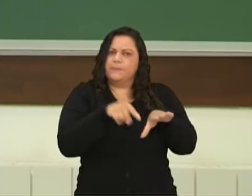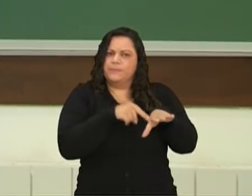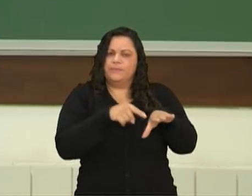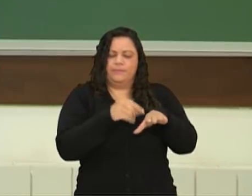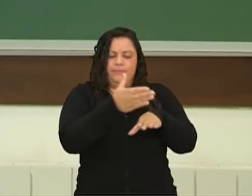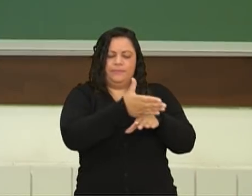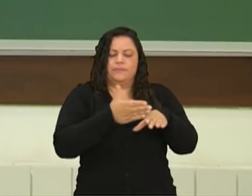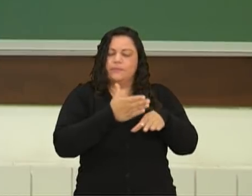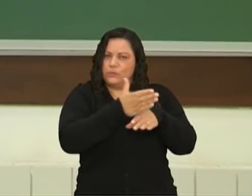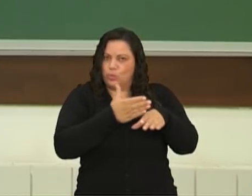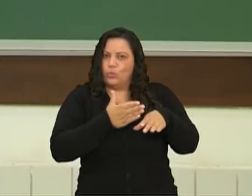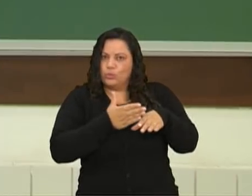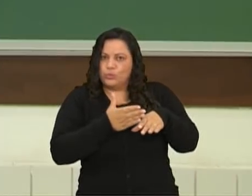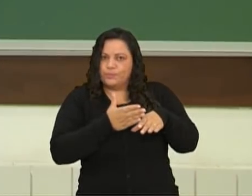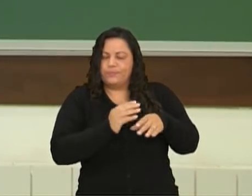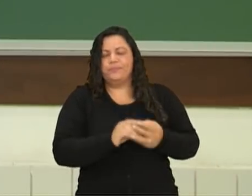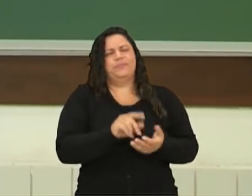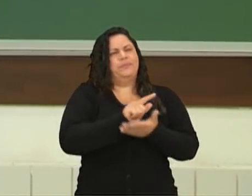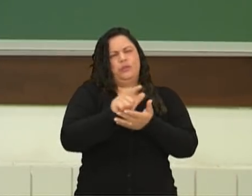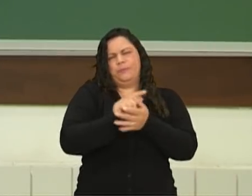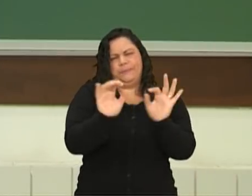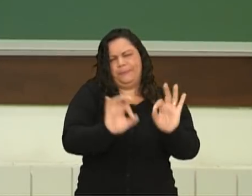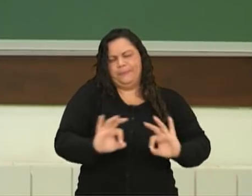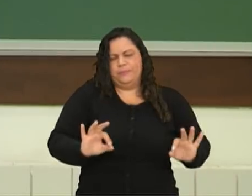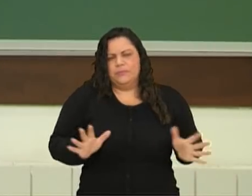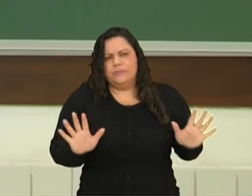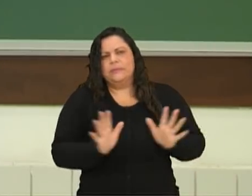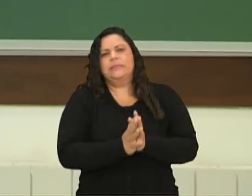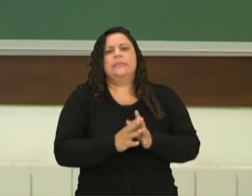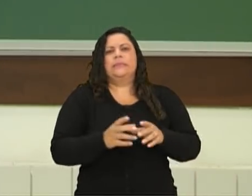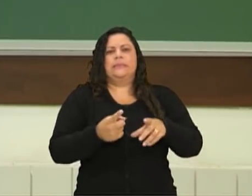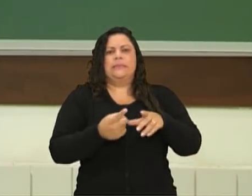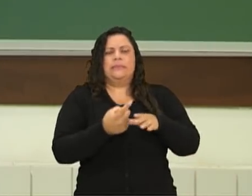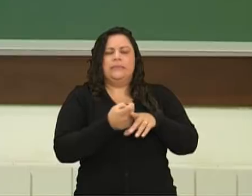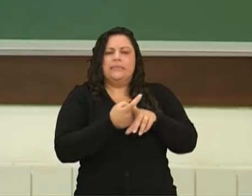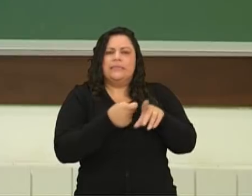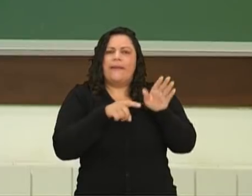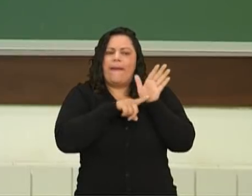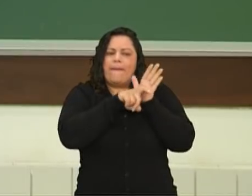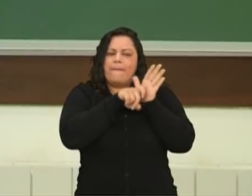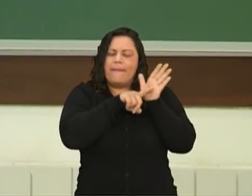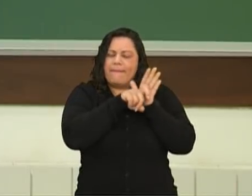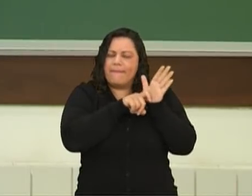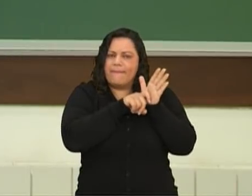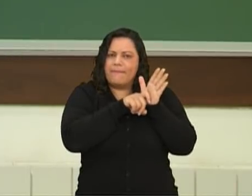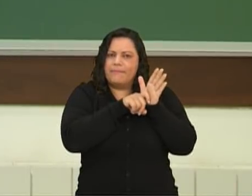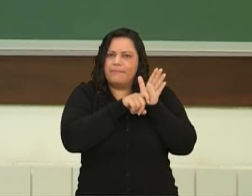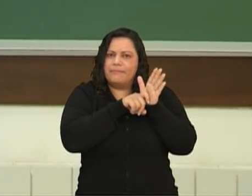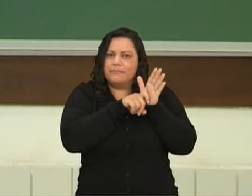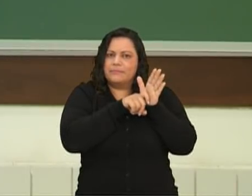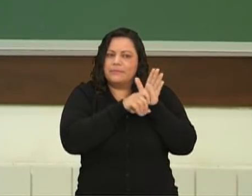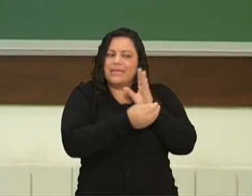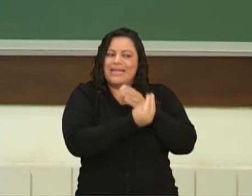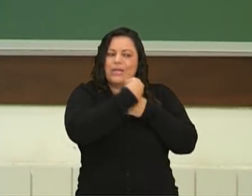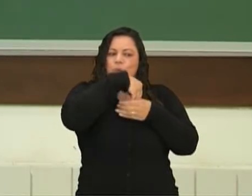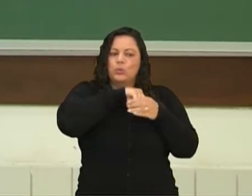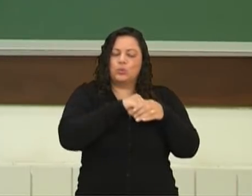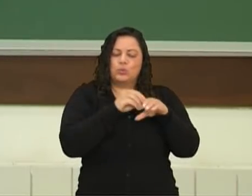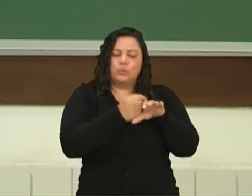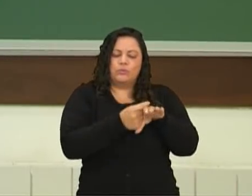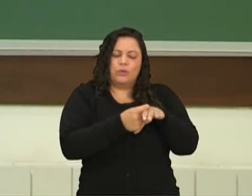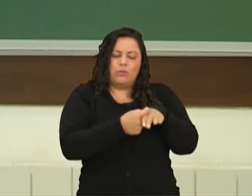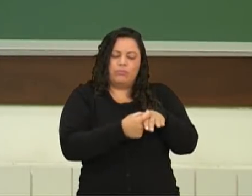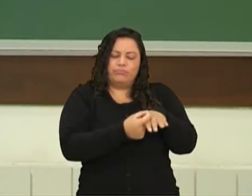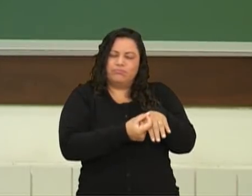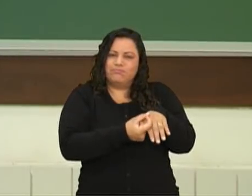um corte, não limpou, na hora o ferimento, uma bactéria acabou entrando ali. E aí passa alguns dias, aquele